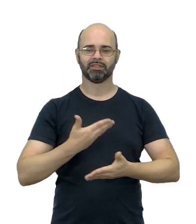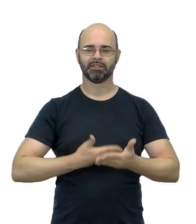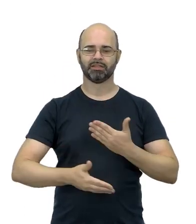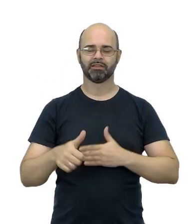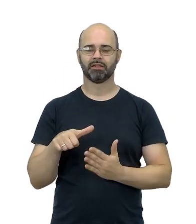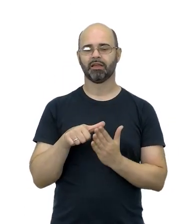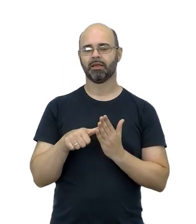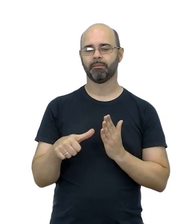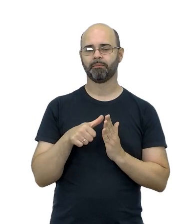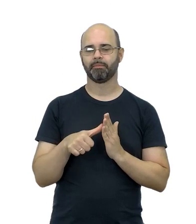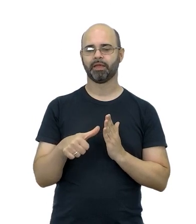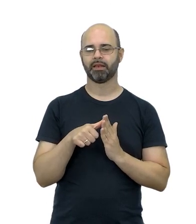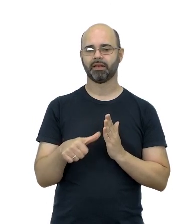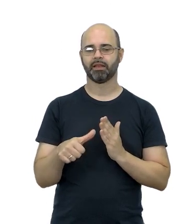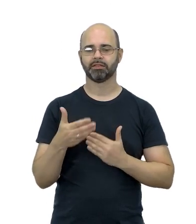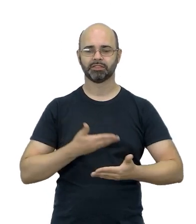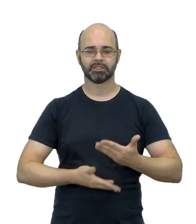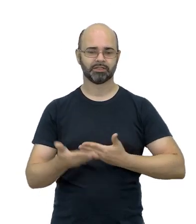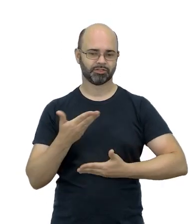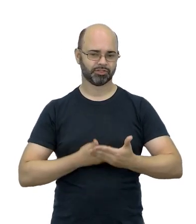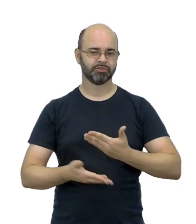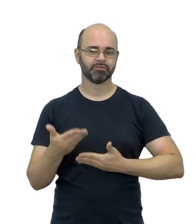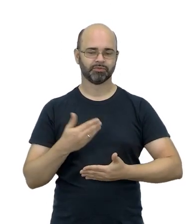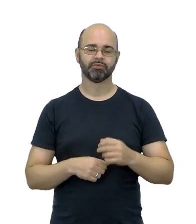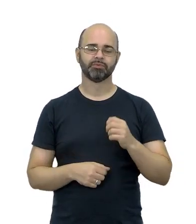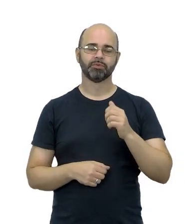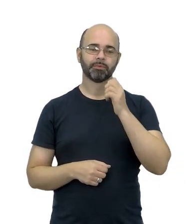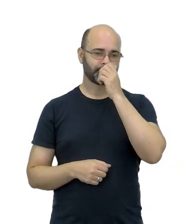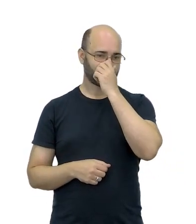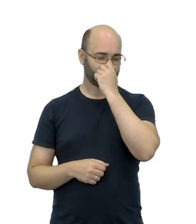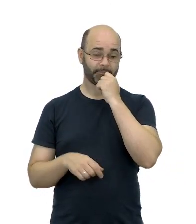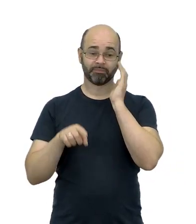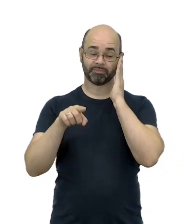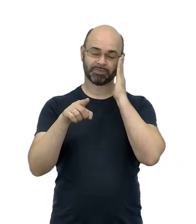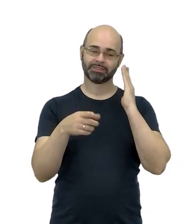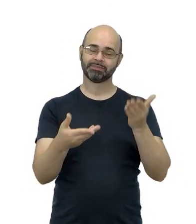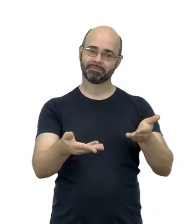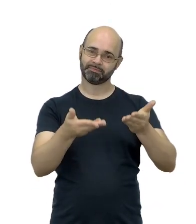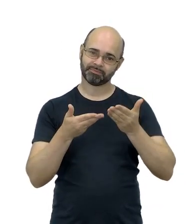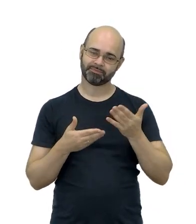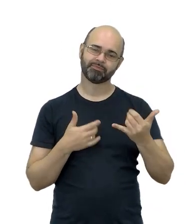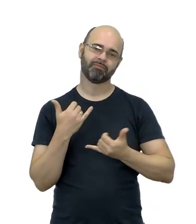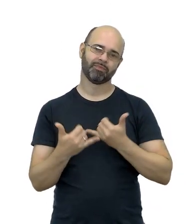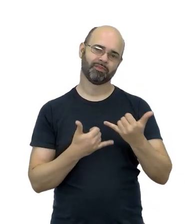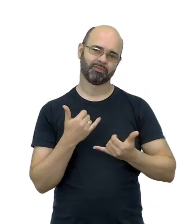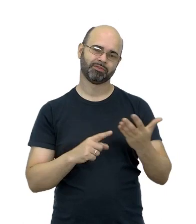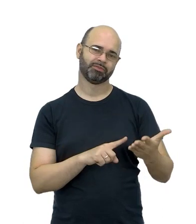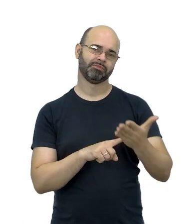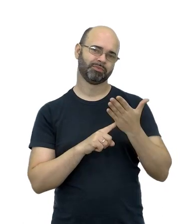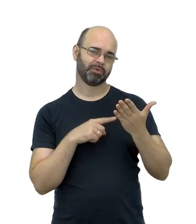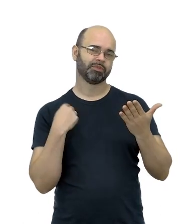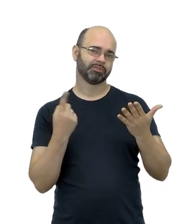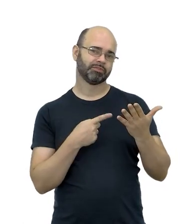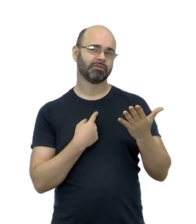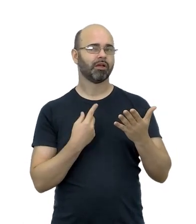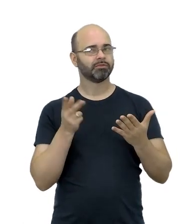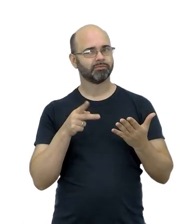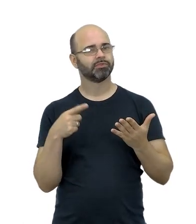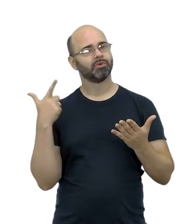ali, que vocês tragam ali esse jogo para que a gente também possa depois compartilhar com